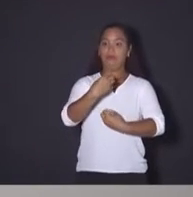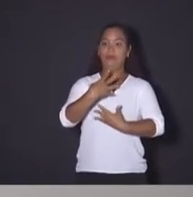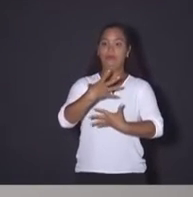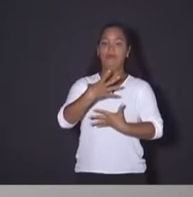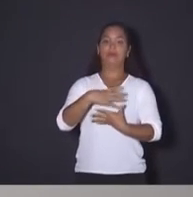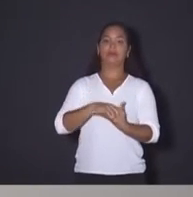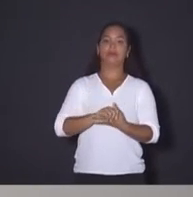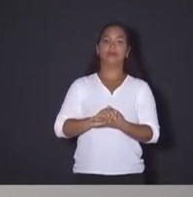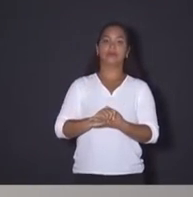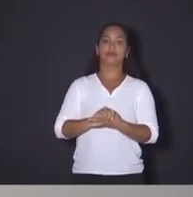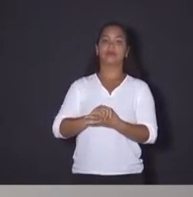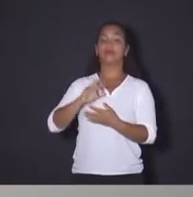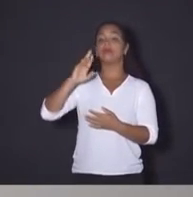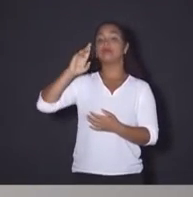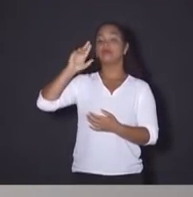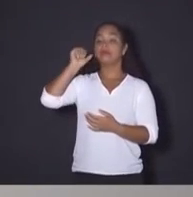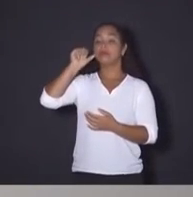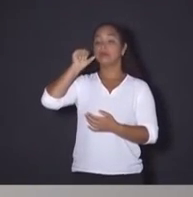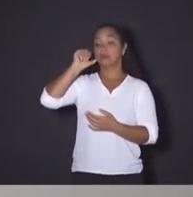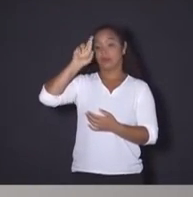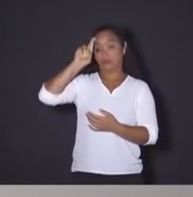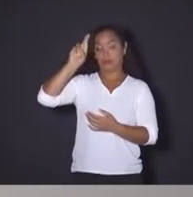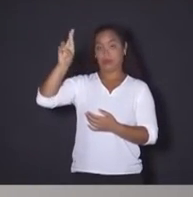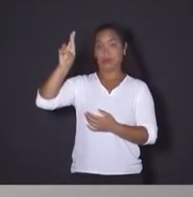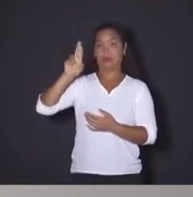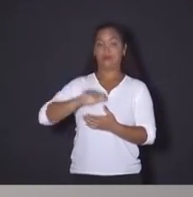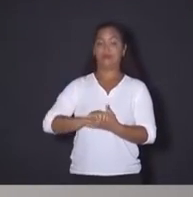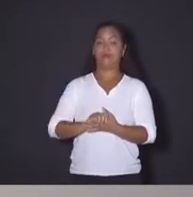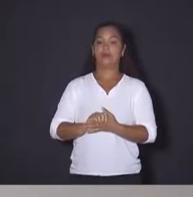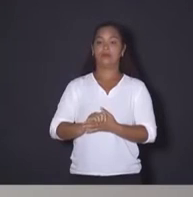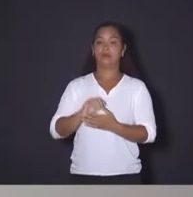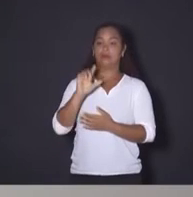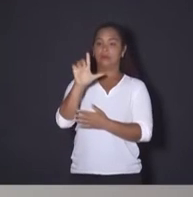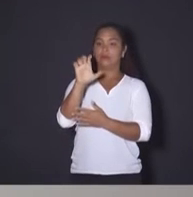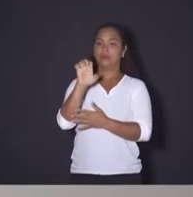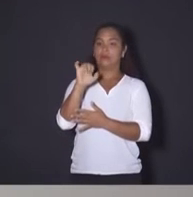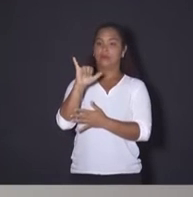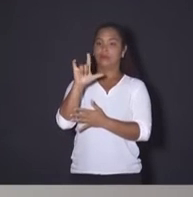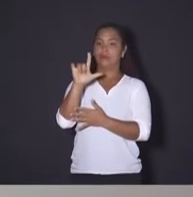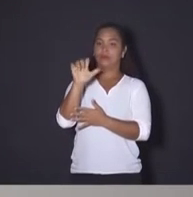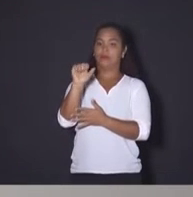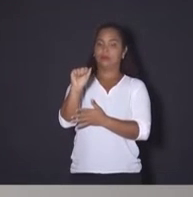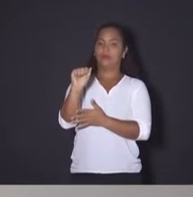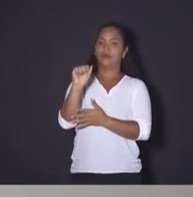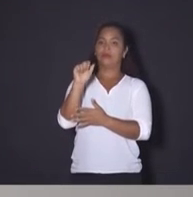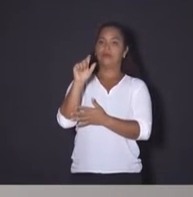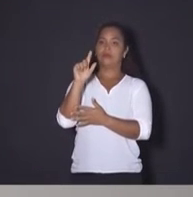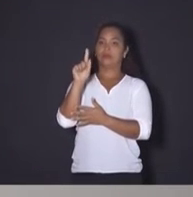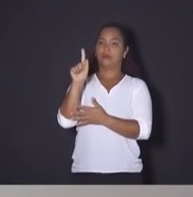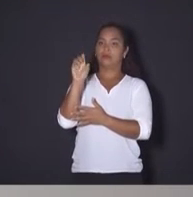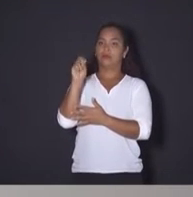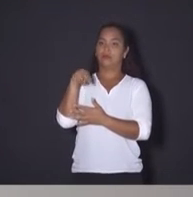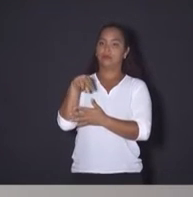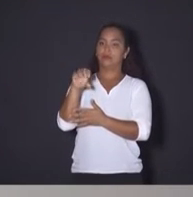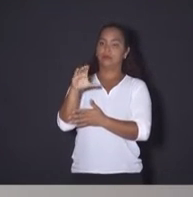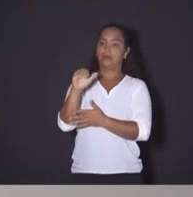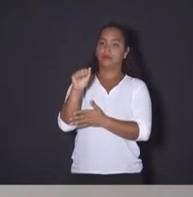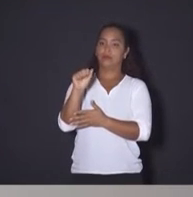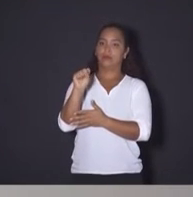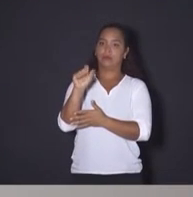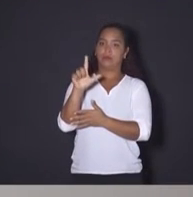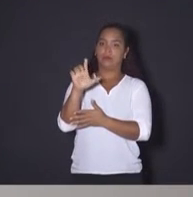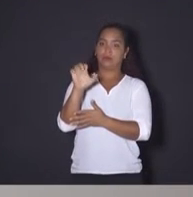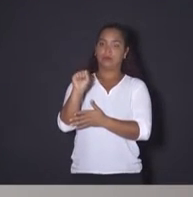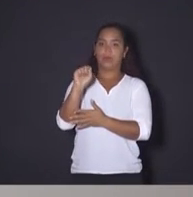esta senhora chamada lélia gonzales filósofo antropólogos a